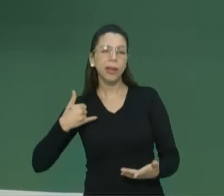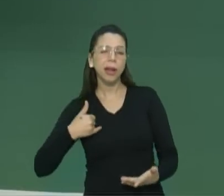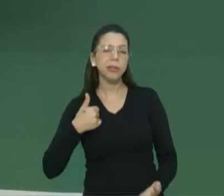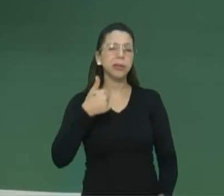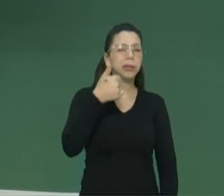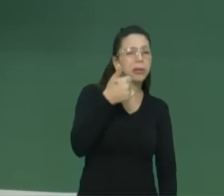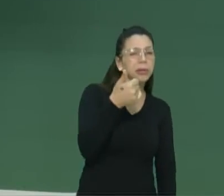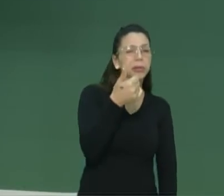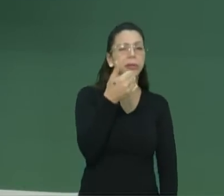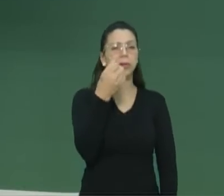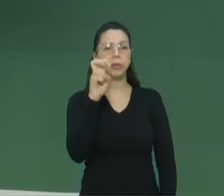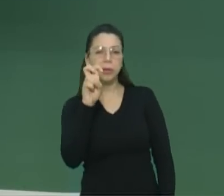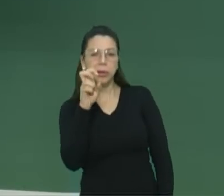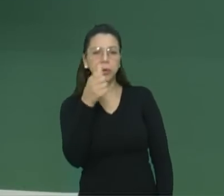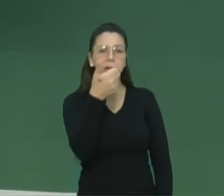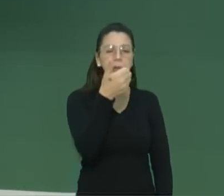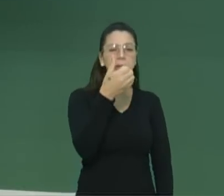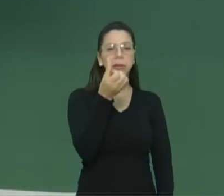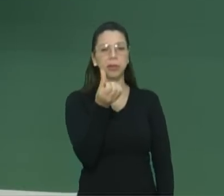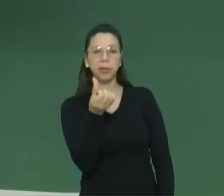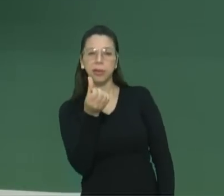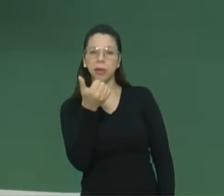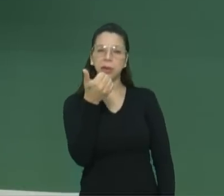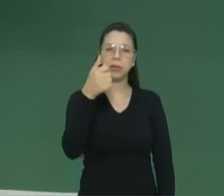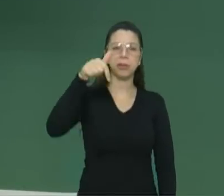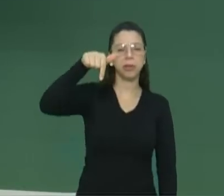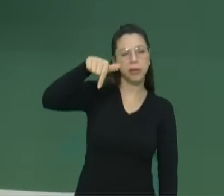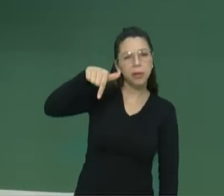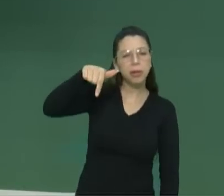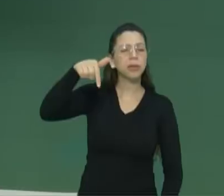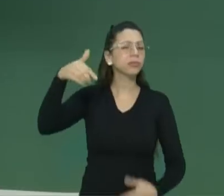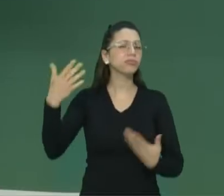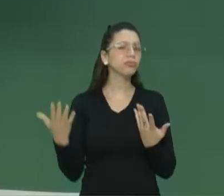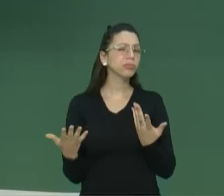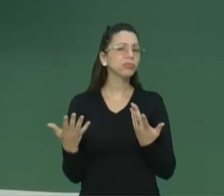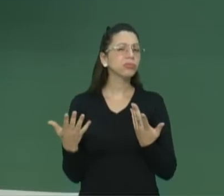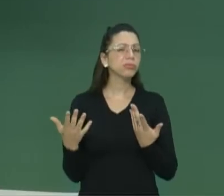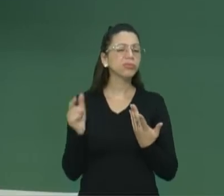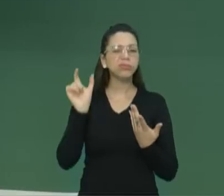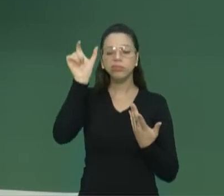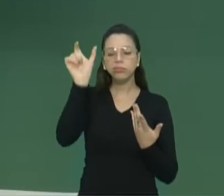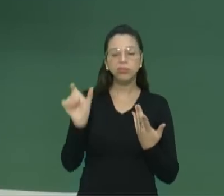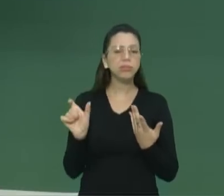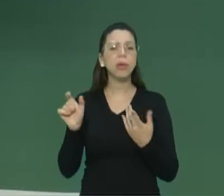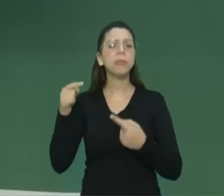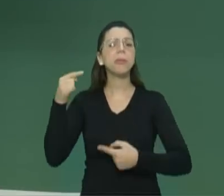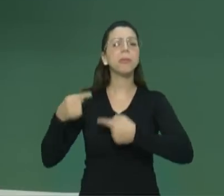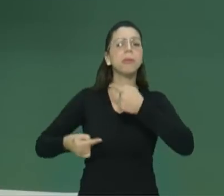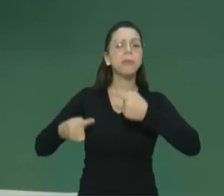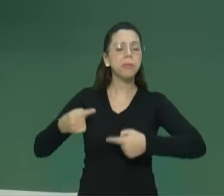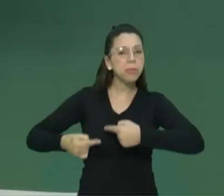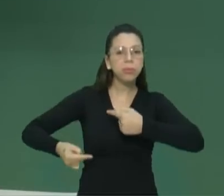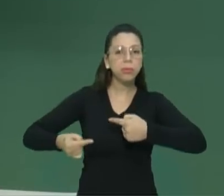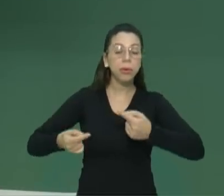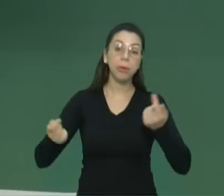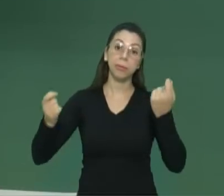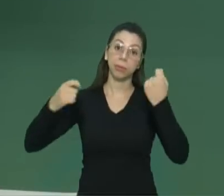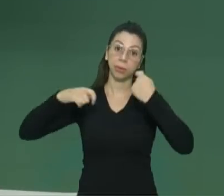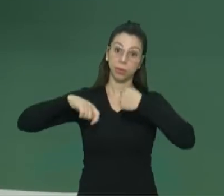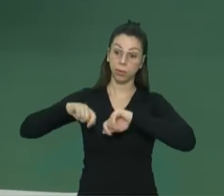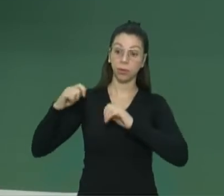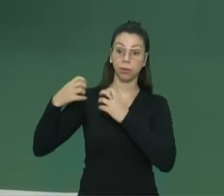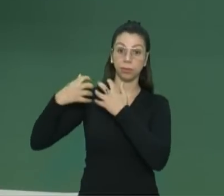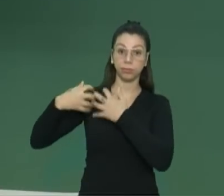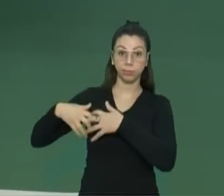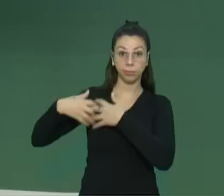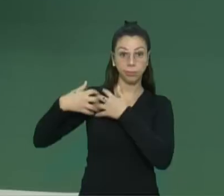17 anos, talvez um pouco mais. E aí, o que é a política? Então, são alguns questionamentos que vão nortear a nossa